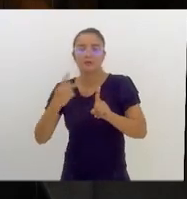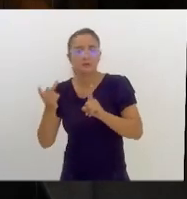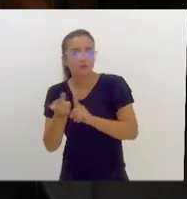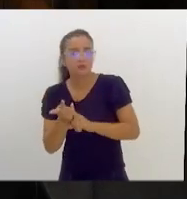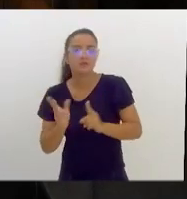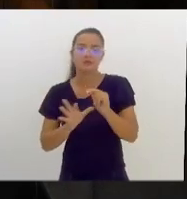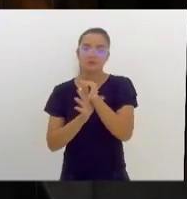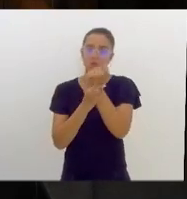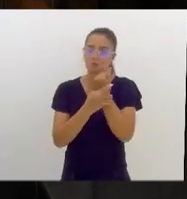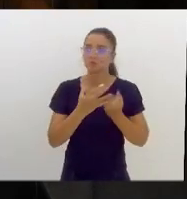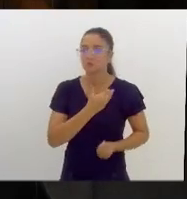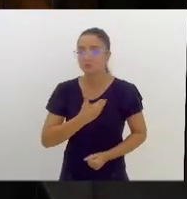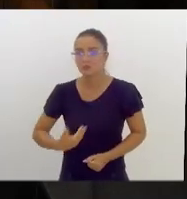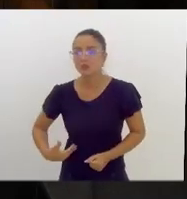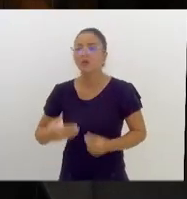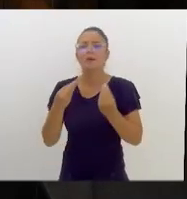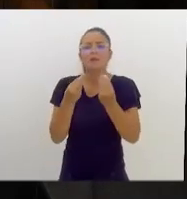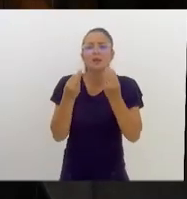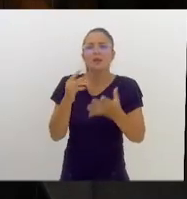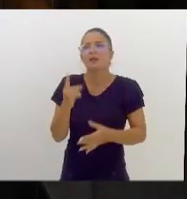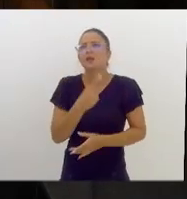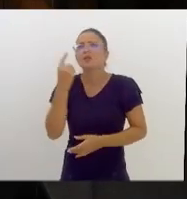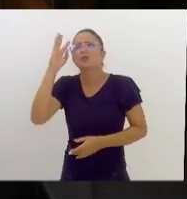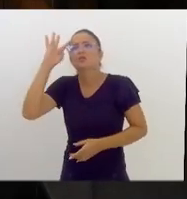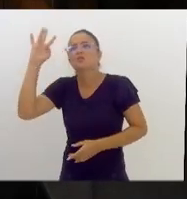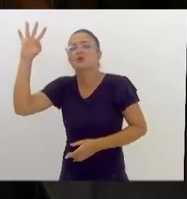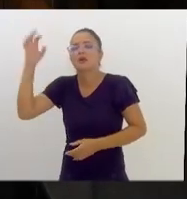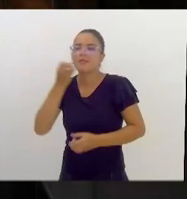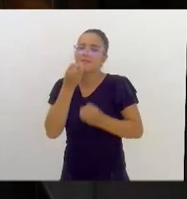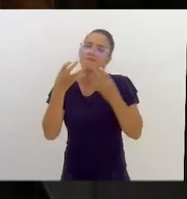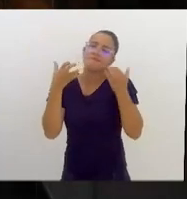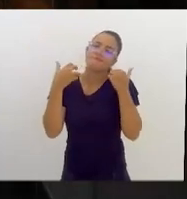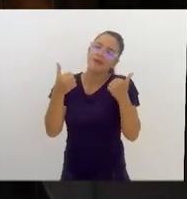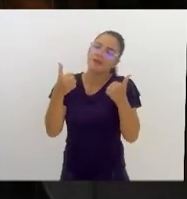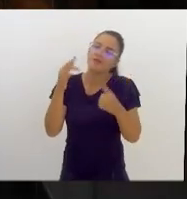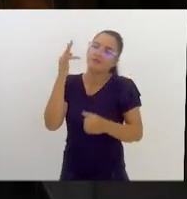sonhar de ter um estado de bem-estar social. Muito obrigado, senhor presidente.